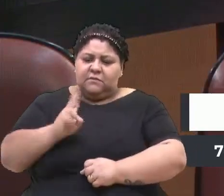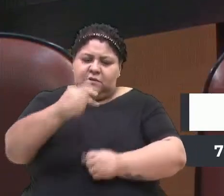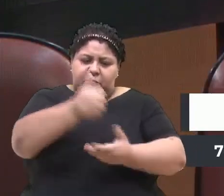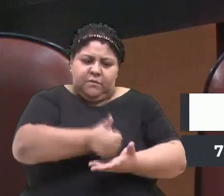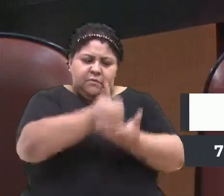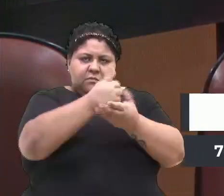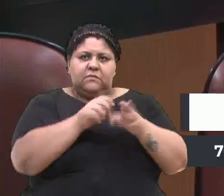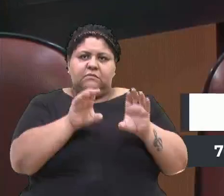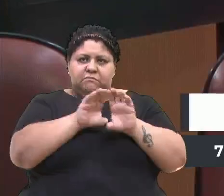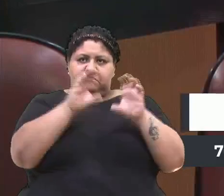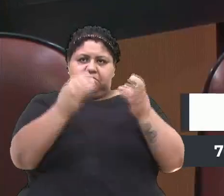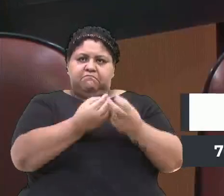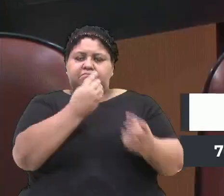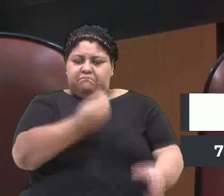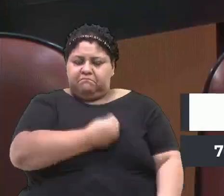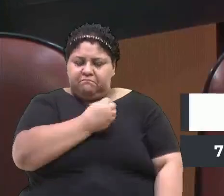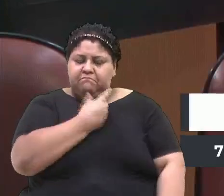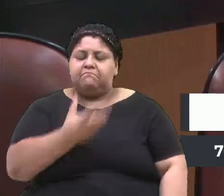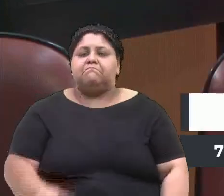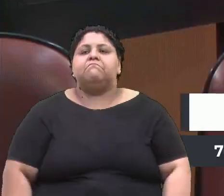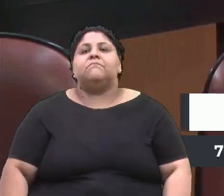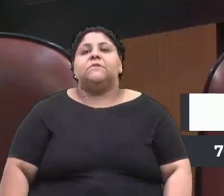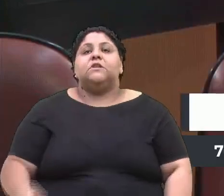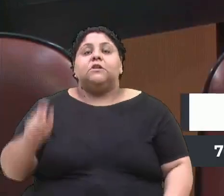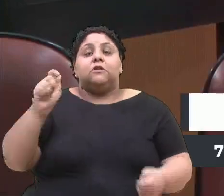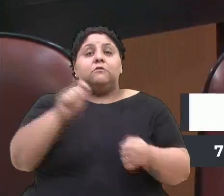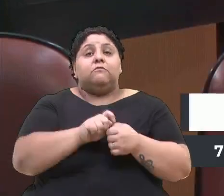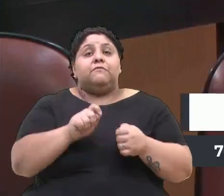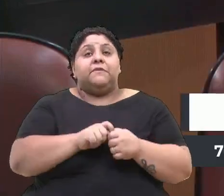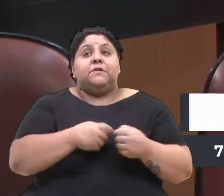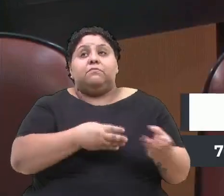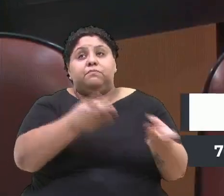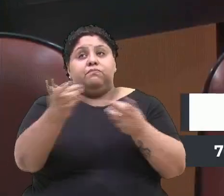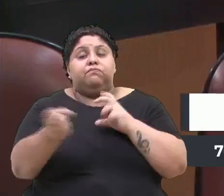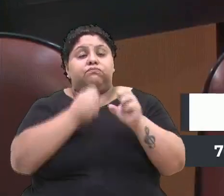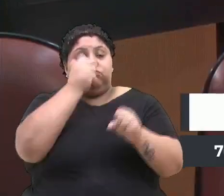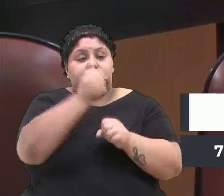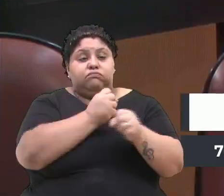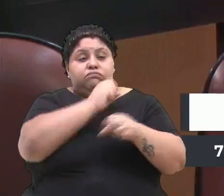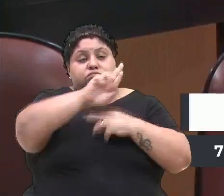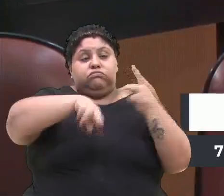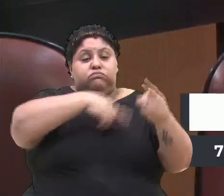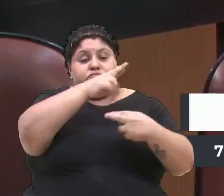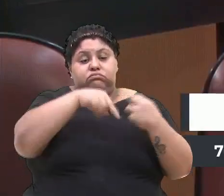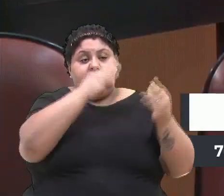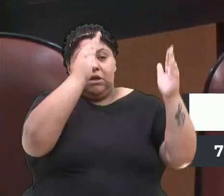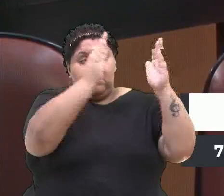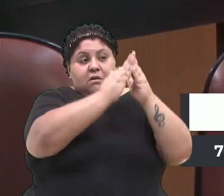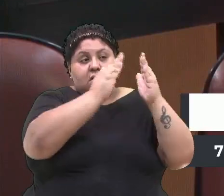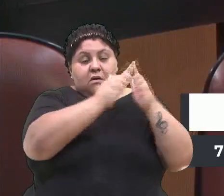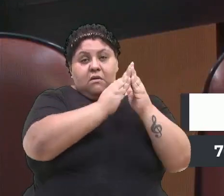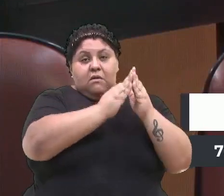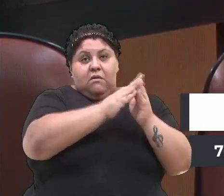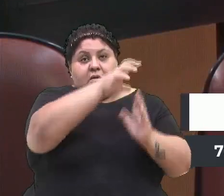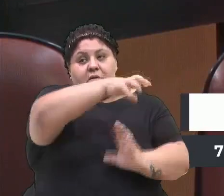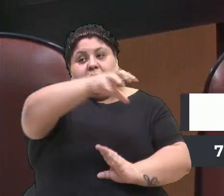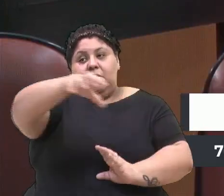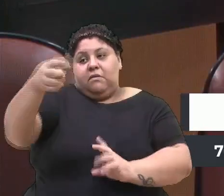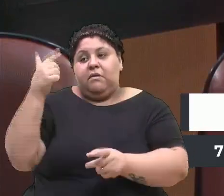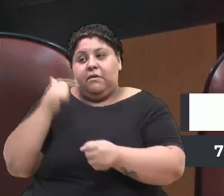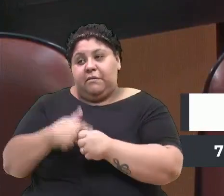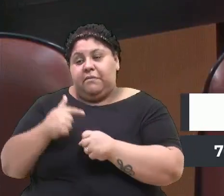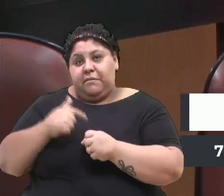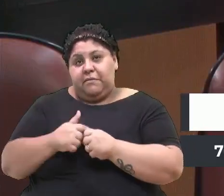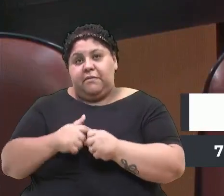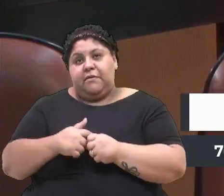onde vivia Fez muitas reformas construções casas pela cidade Trabalhou